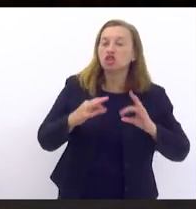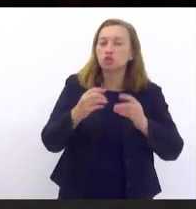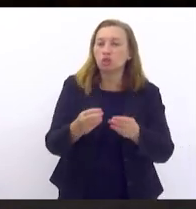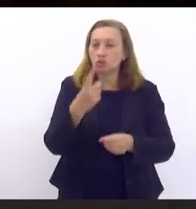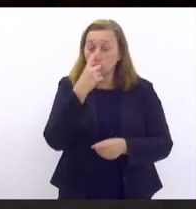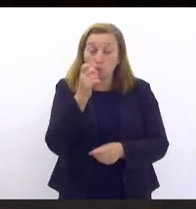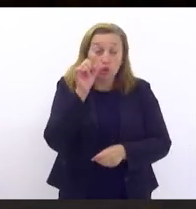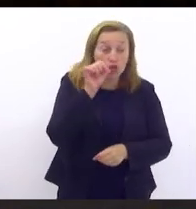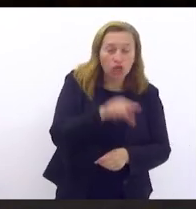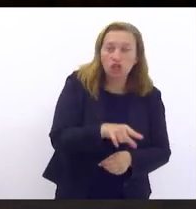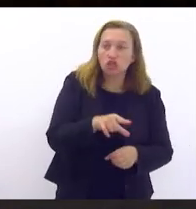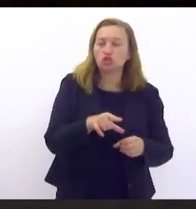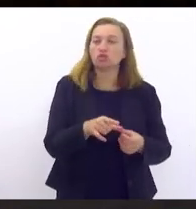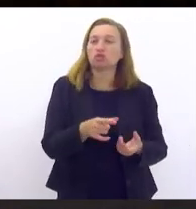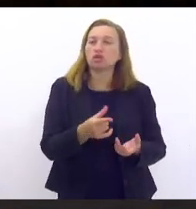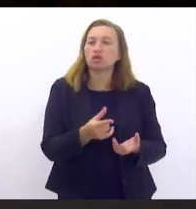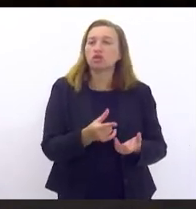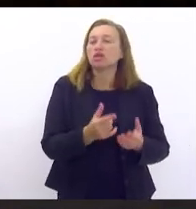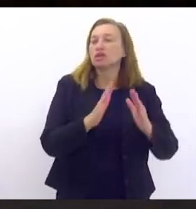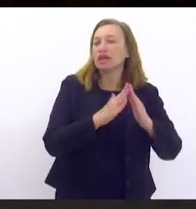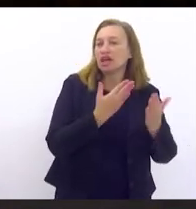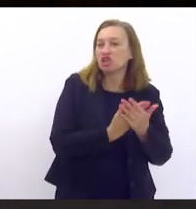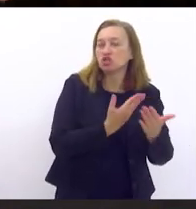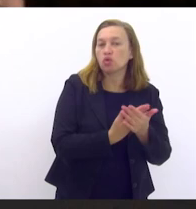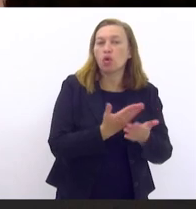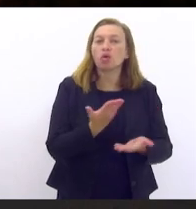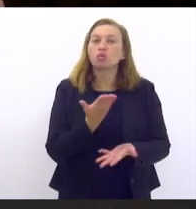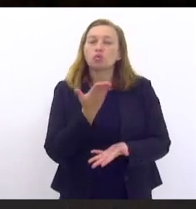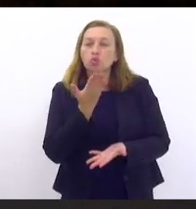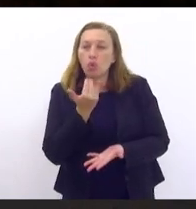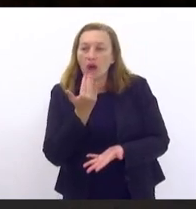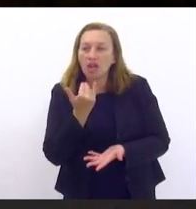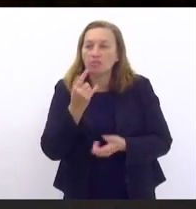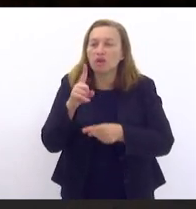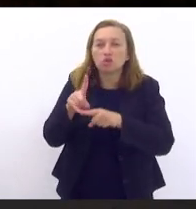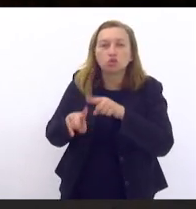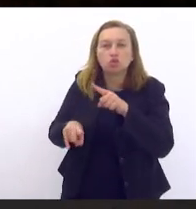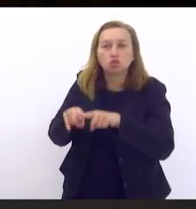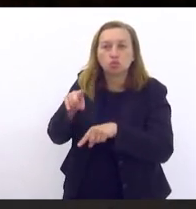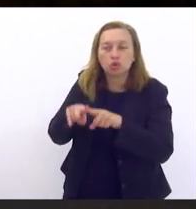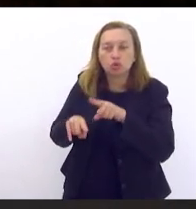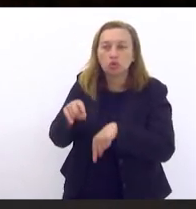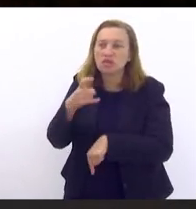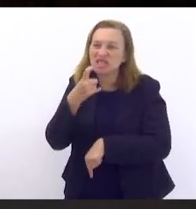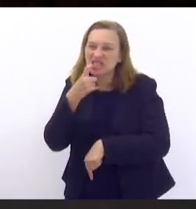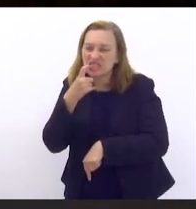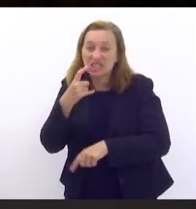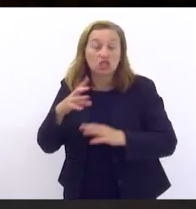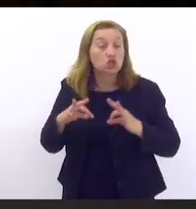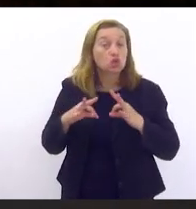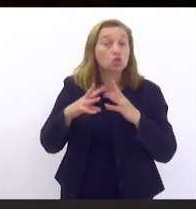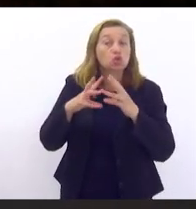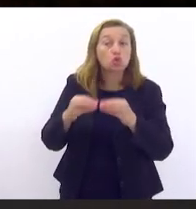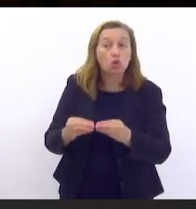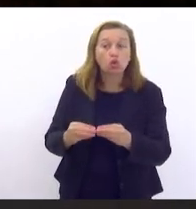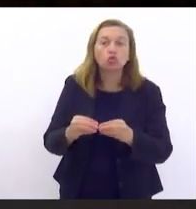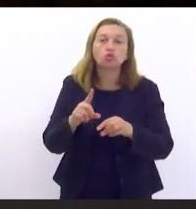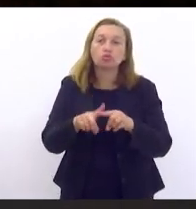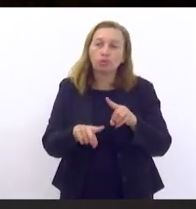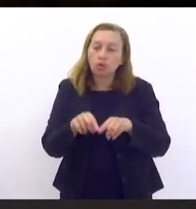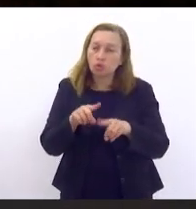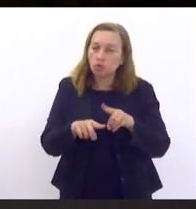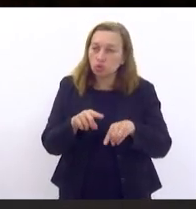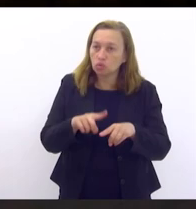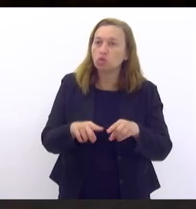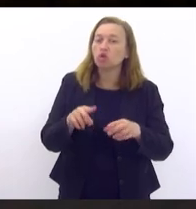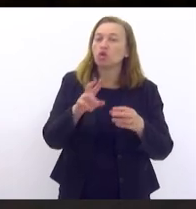da escola desde o alimento do refeitório que passa por uma composteira e depois esse resíduo da esse produto da composteira